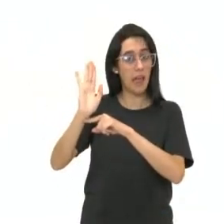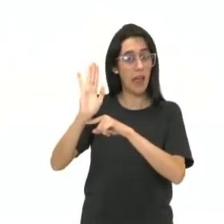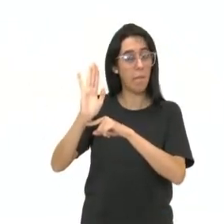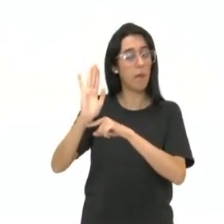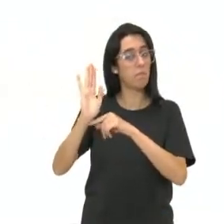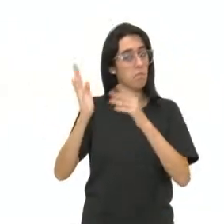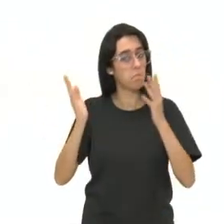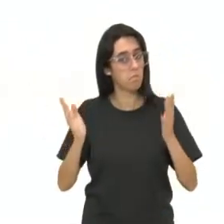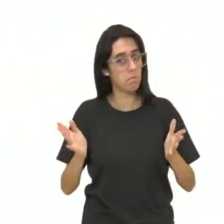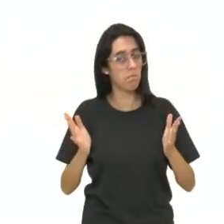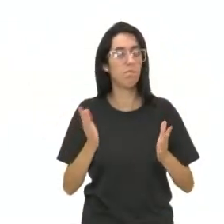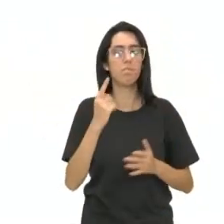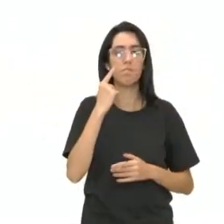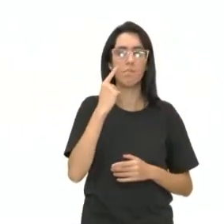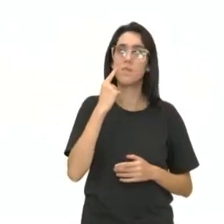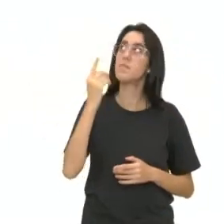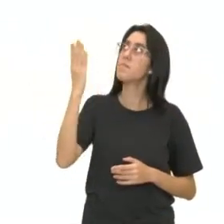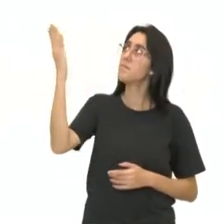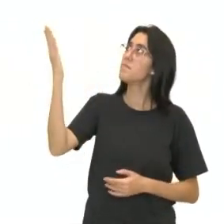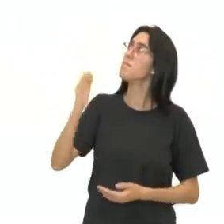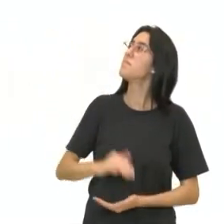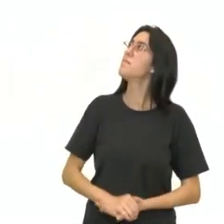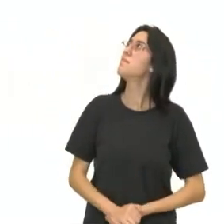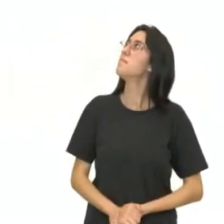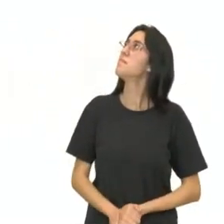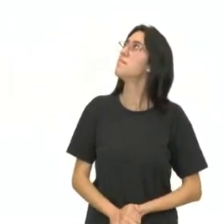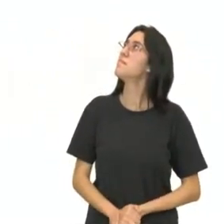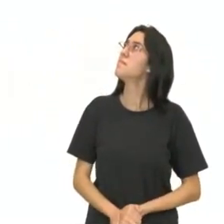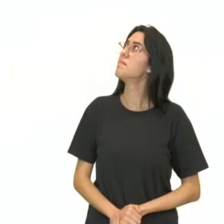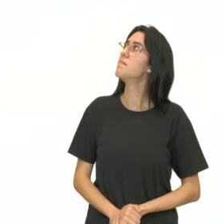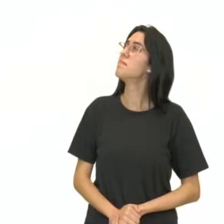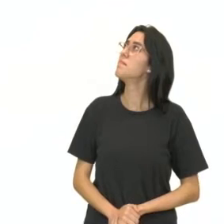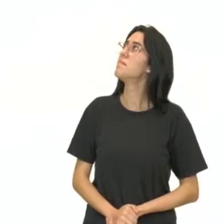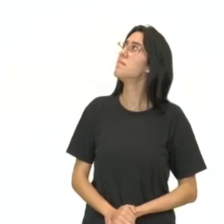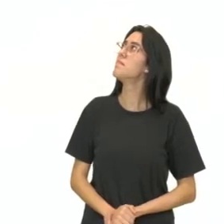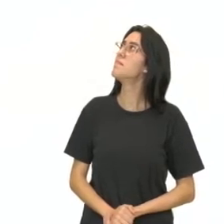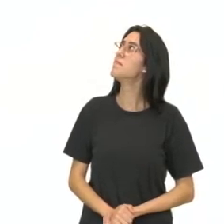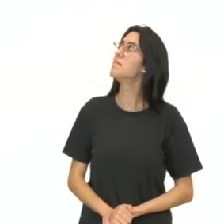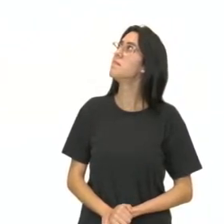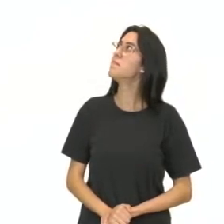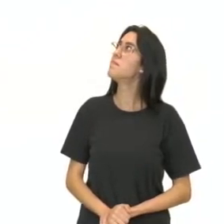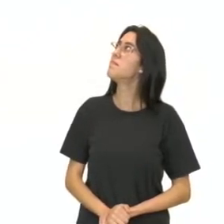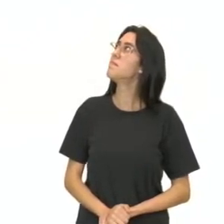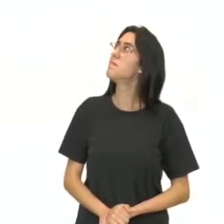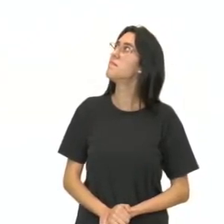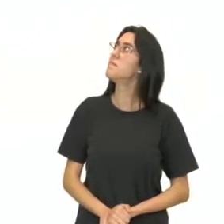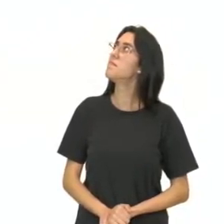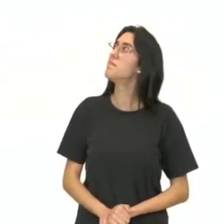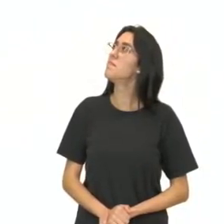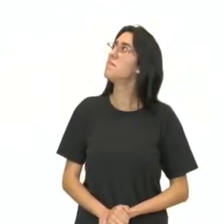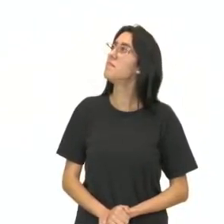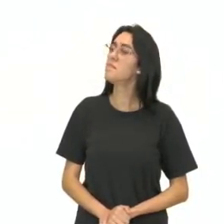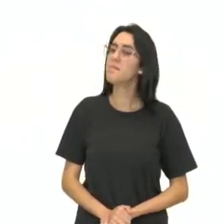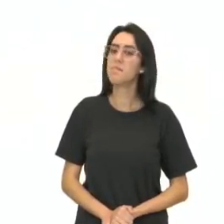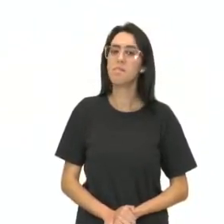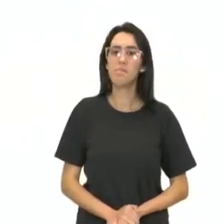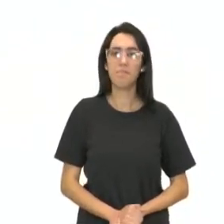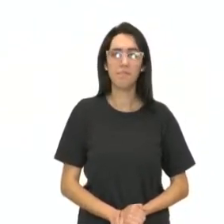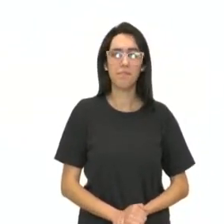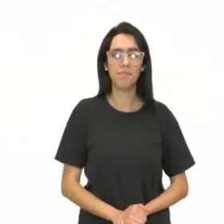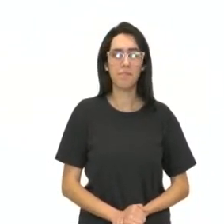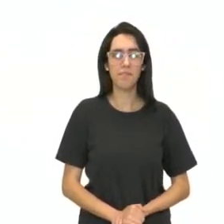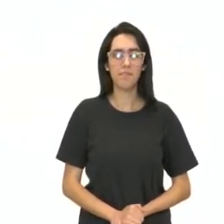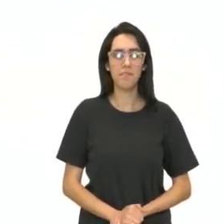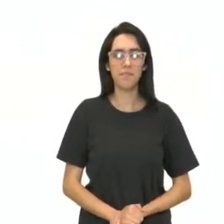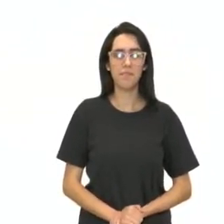es importante como constructor de la realidad, creador de tendencias, o sea, influi em todos os